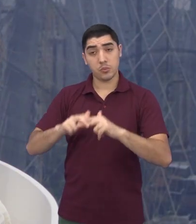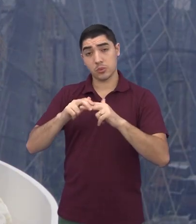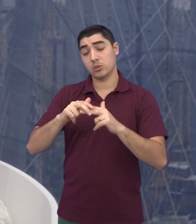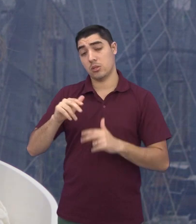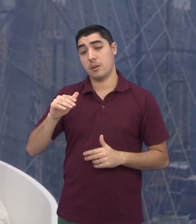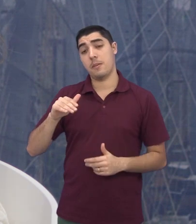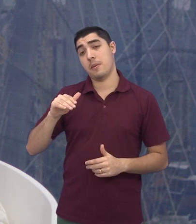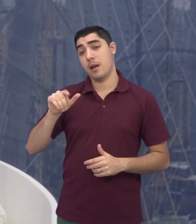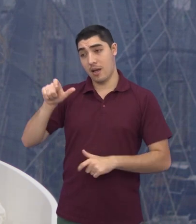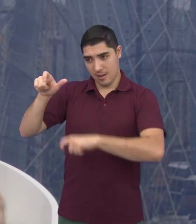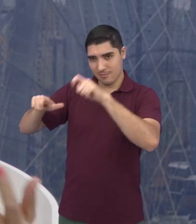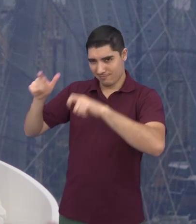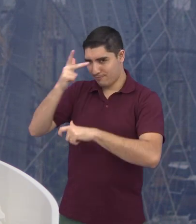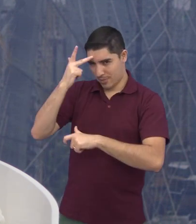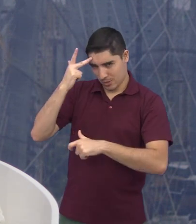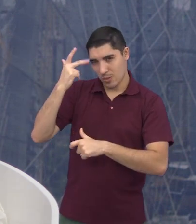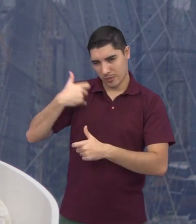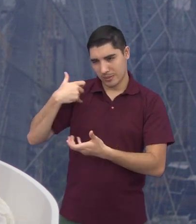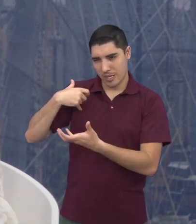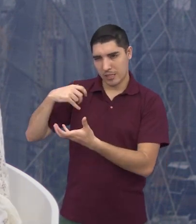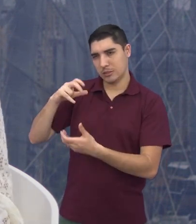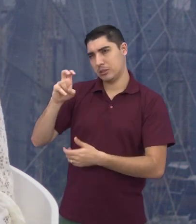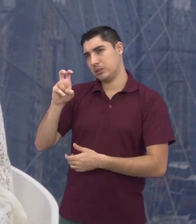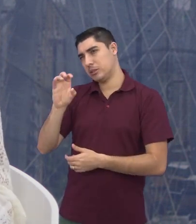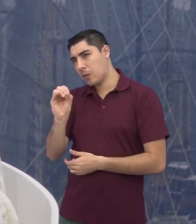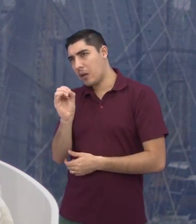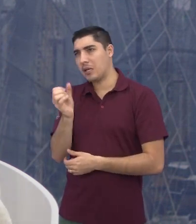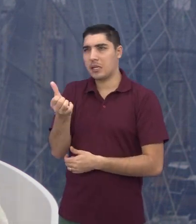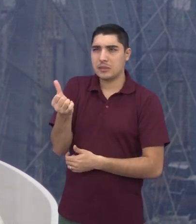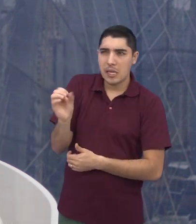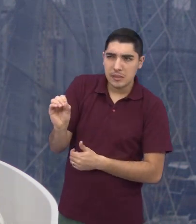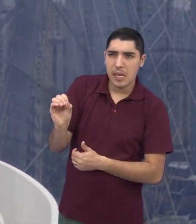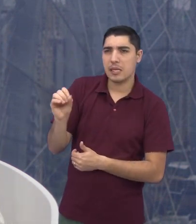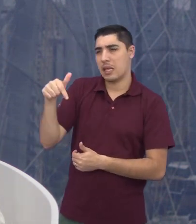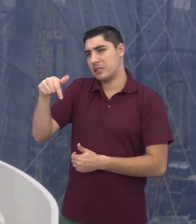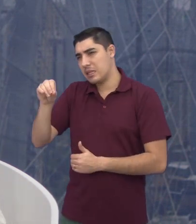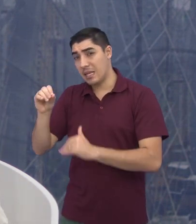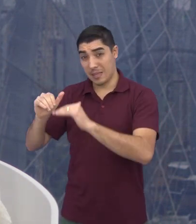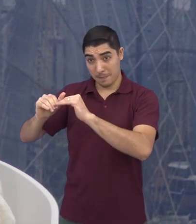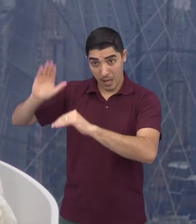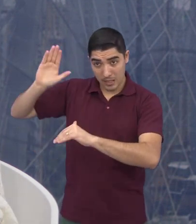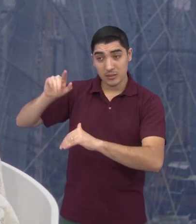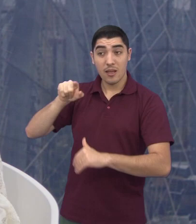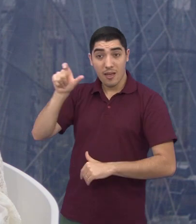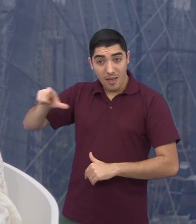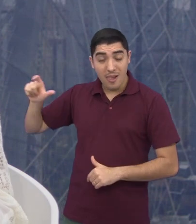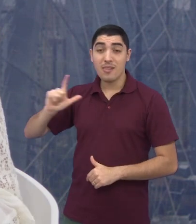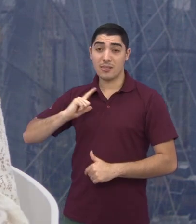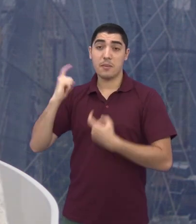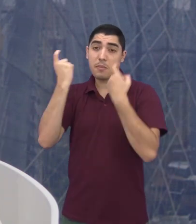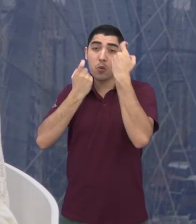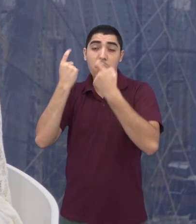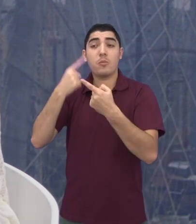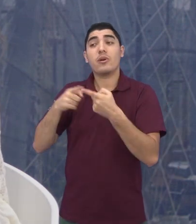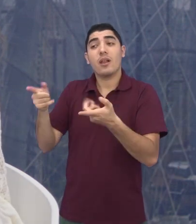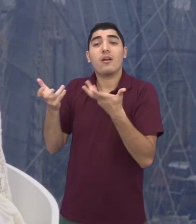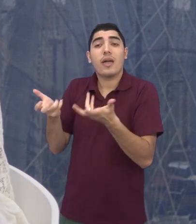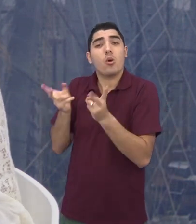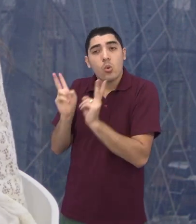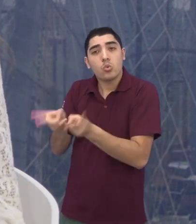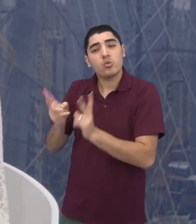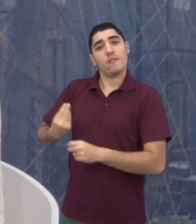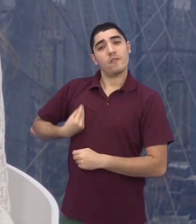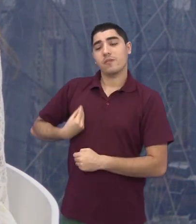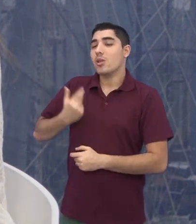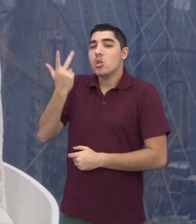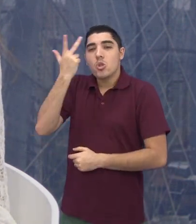grande preocupação das pessoas que estão com mais de 50, 60, 70 anos é realmente essa de manter a sua